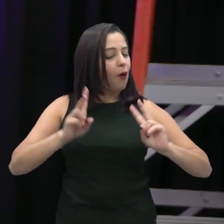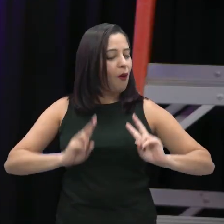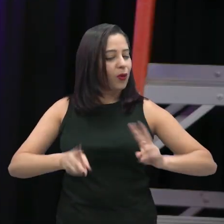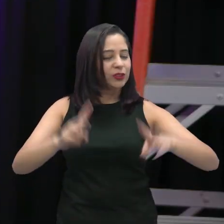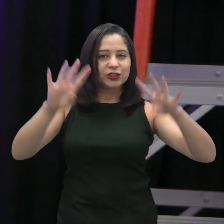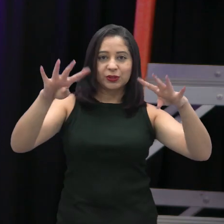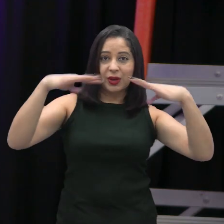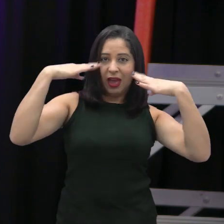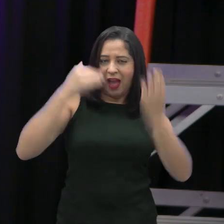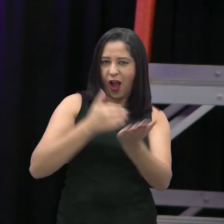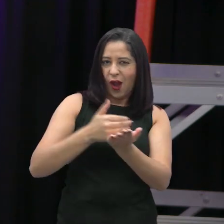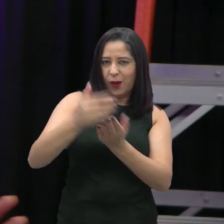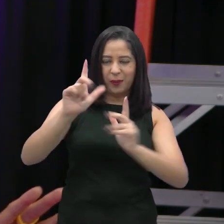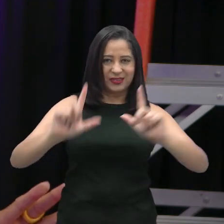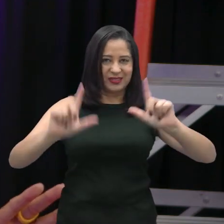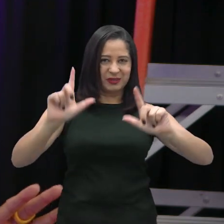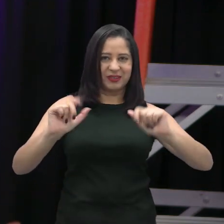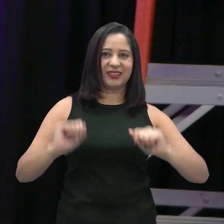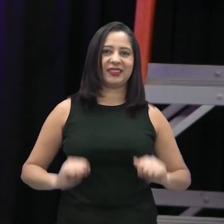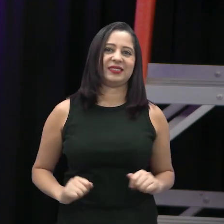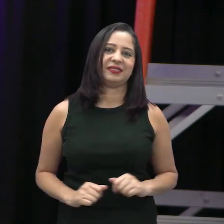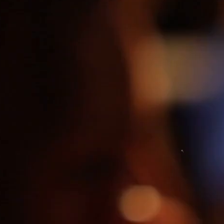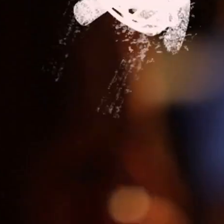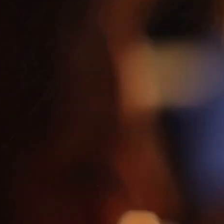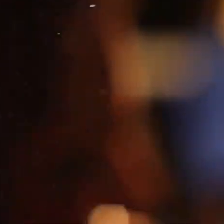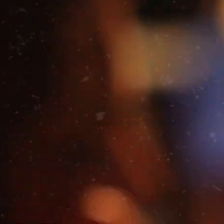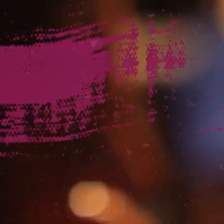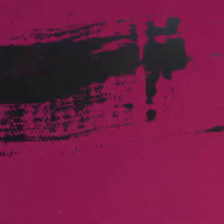porque o Conexão Cultura tá só começando.